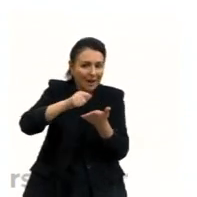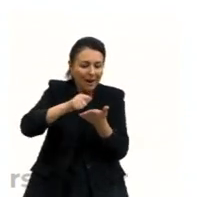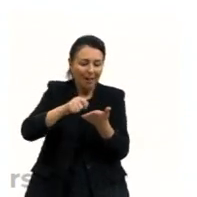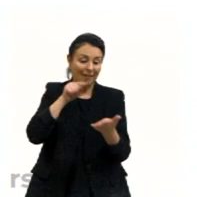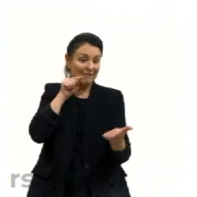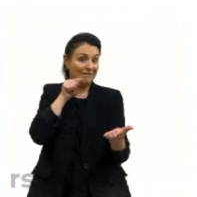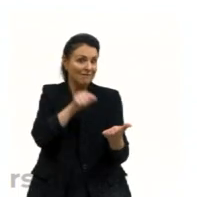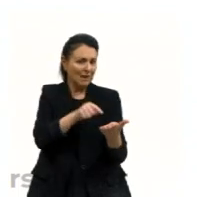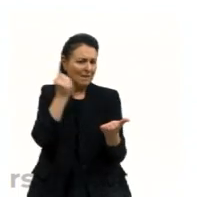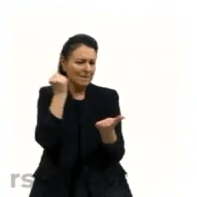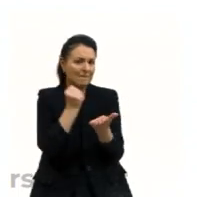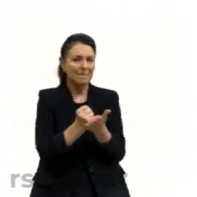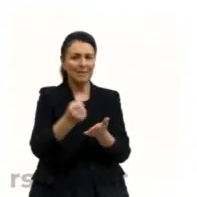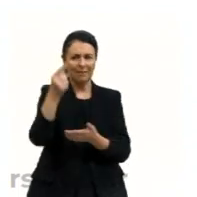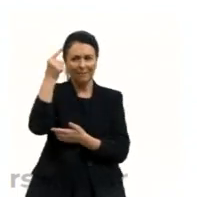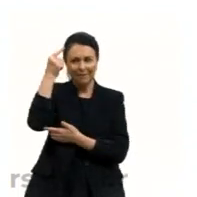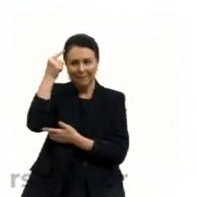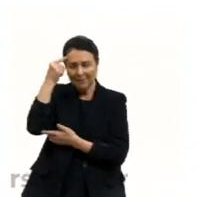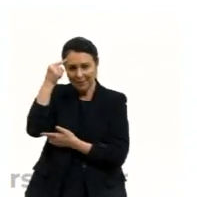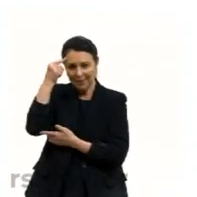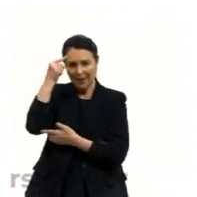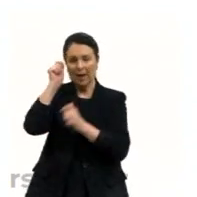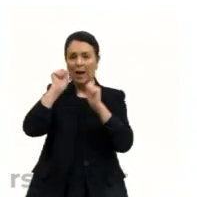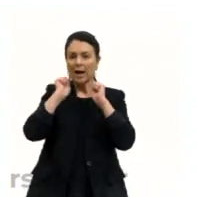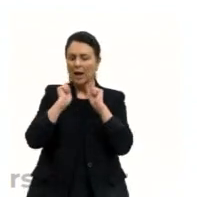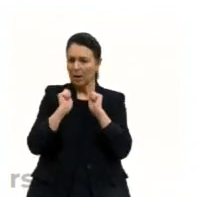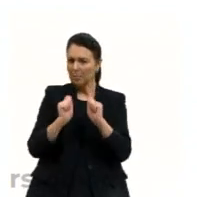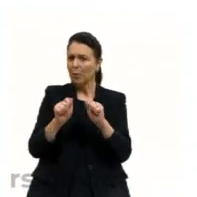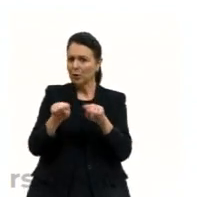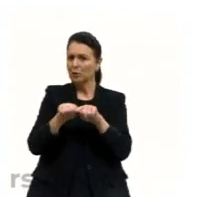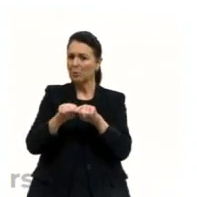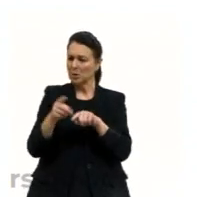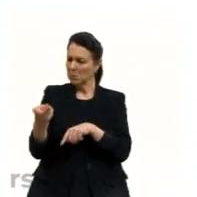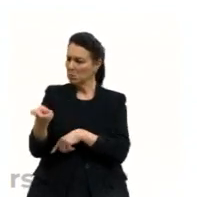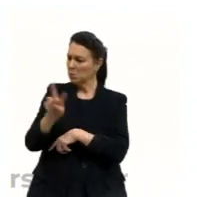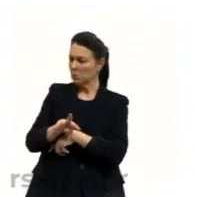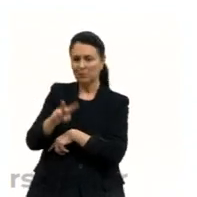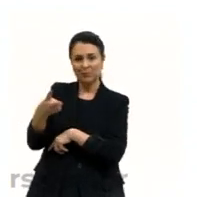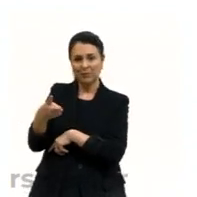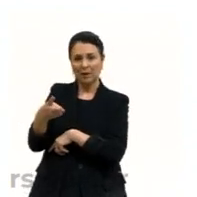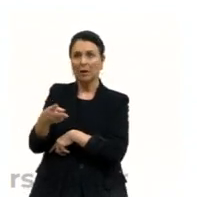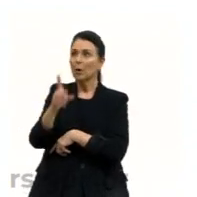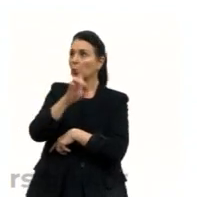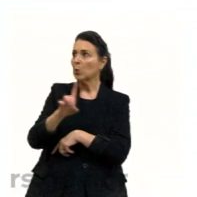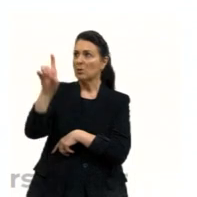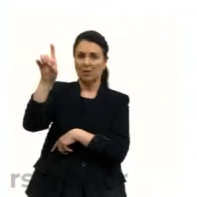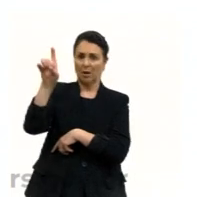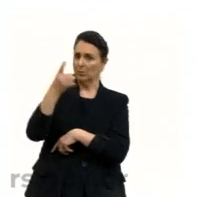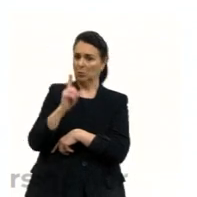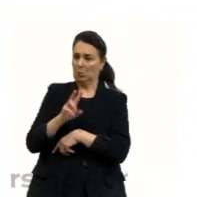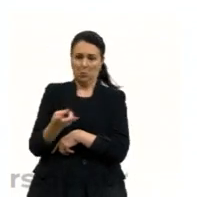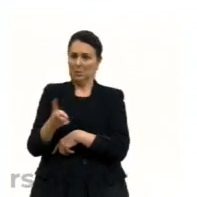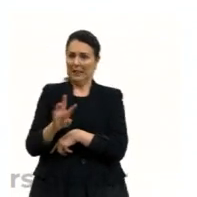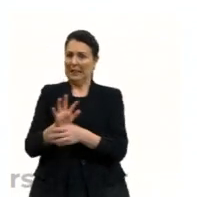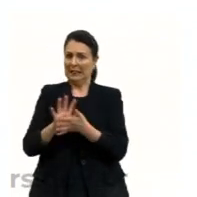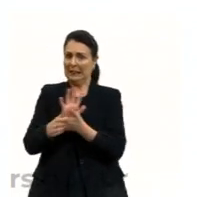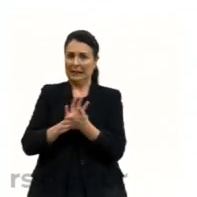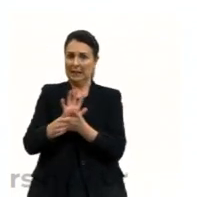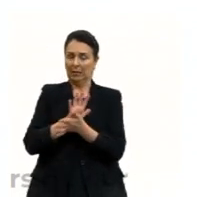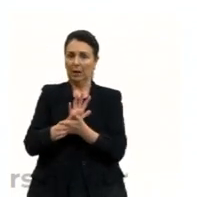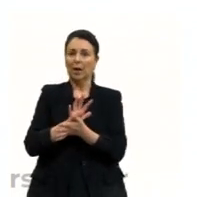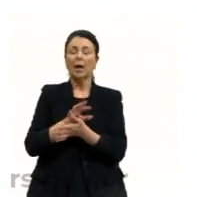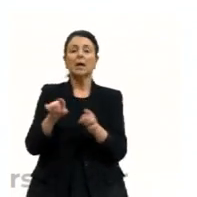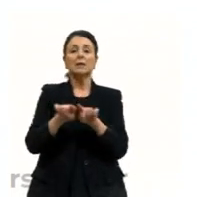melhor ela é melhor construída e ela pode ser contrariada e a fralda os deuses não acontecia isso a moeda que